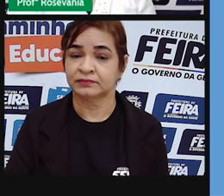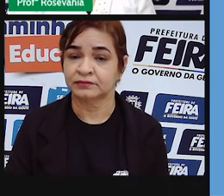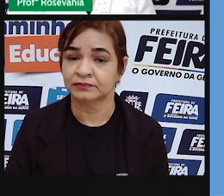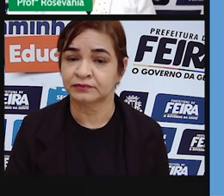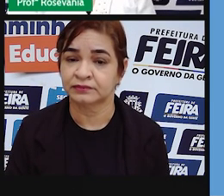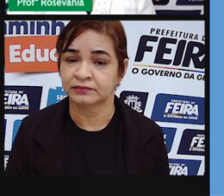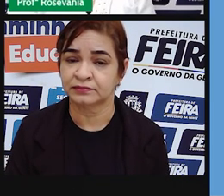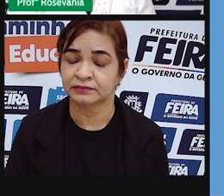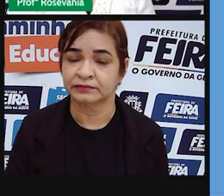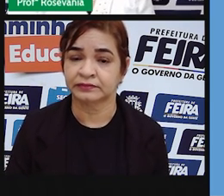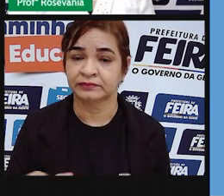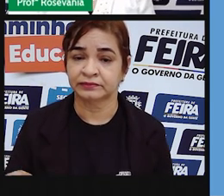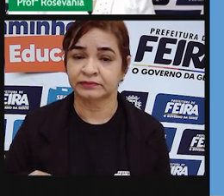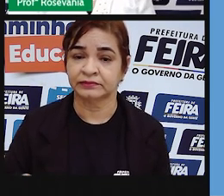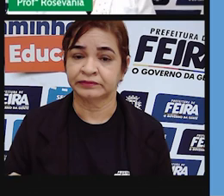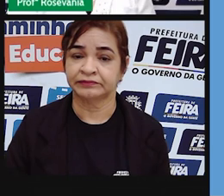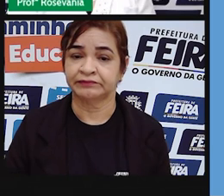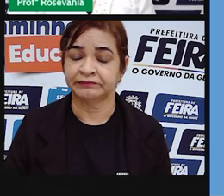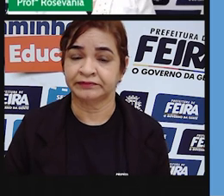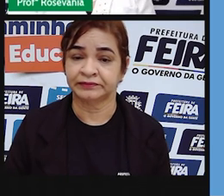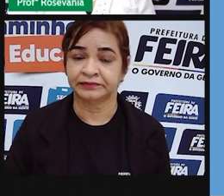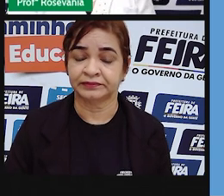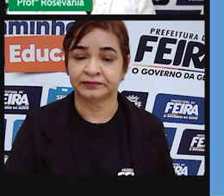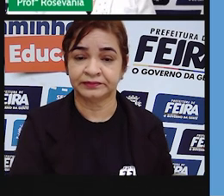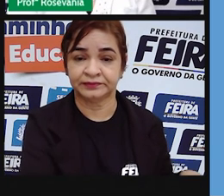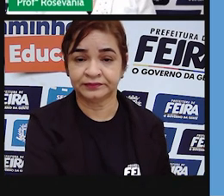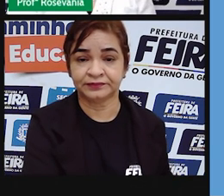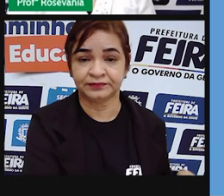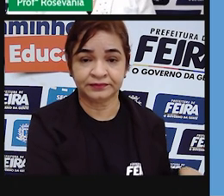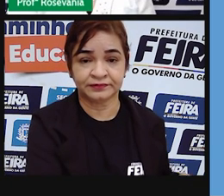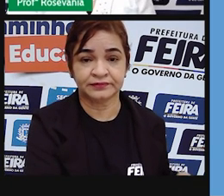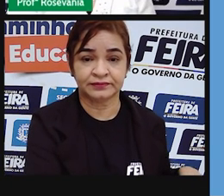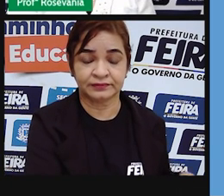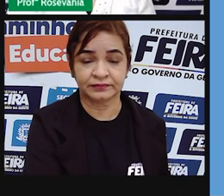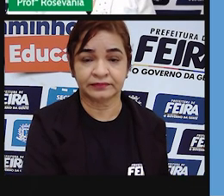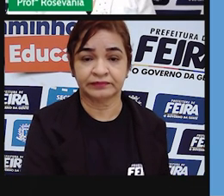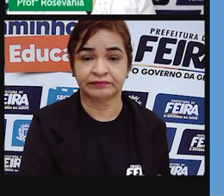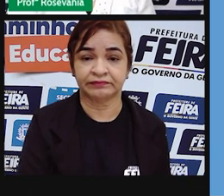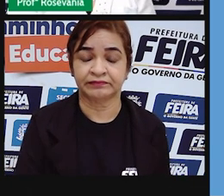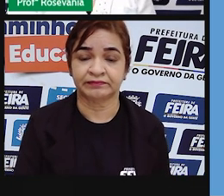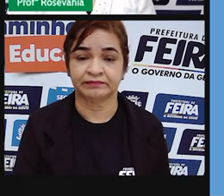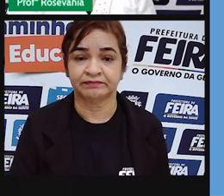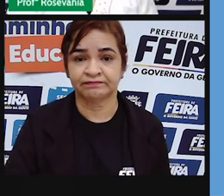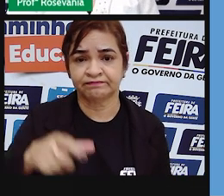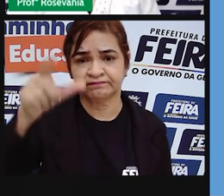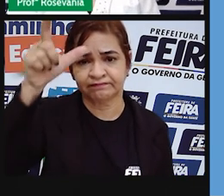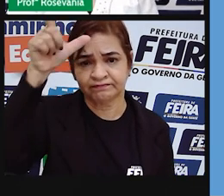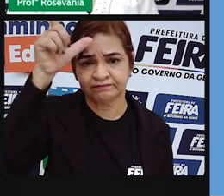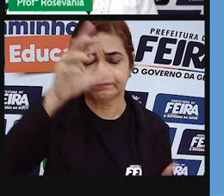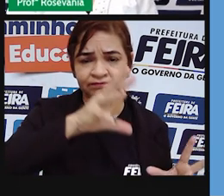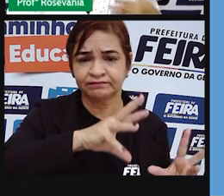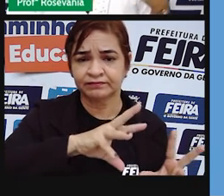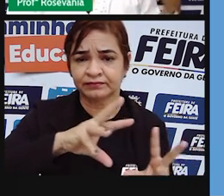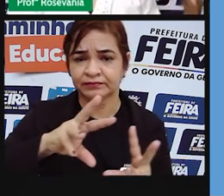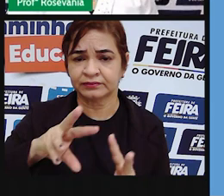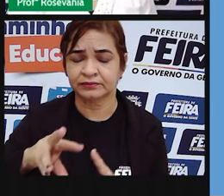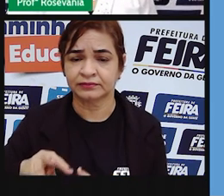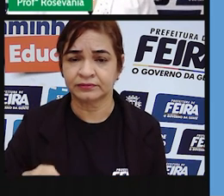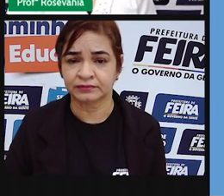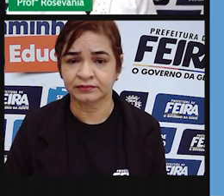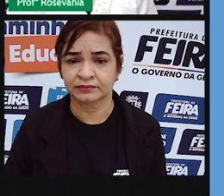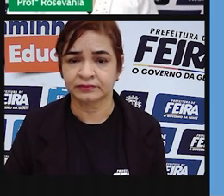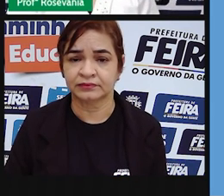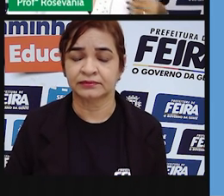Logo no início principalmente para trabalhar nas lavouras eles liberaram até porque quando eles vieram para cá